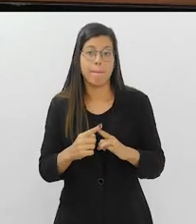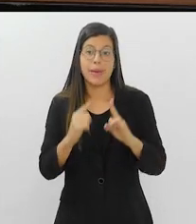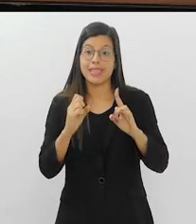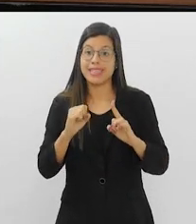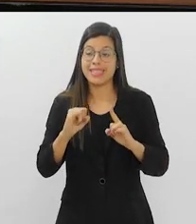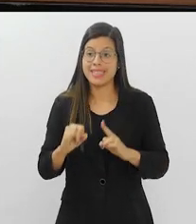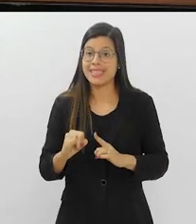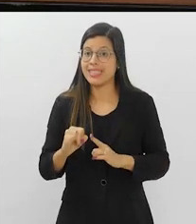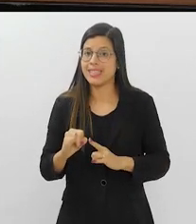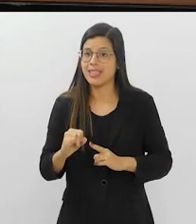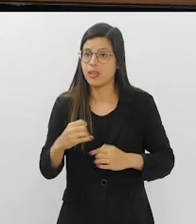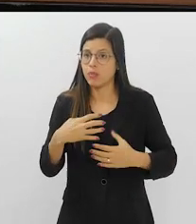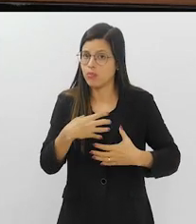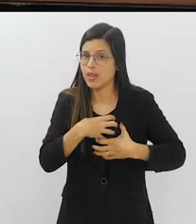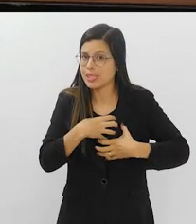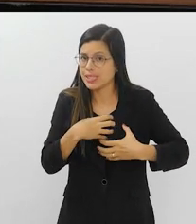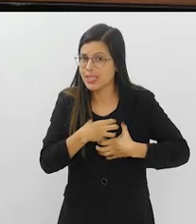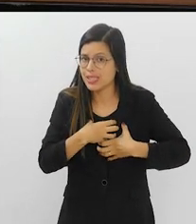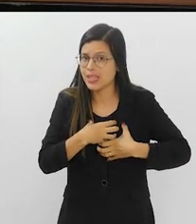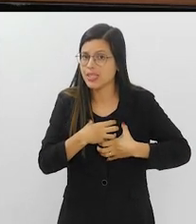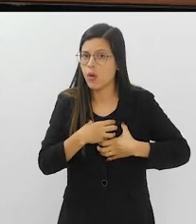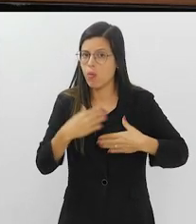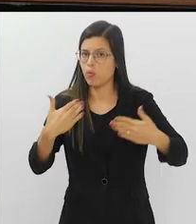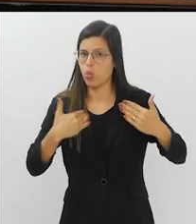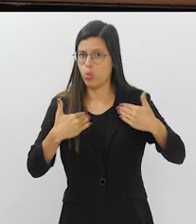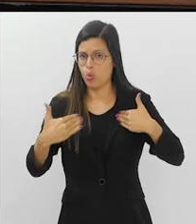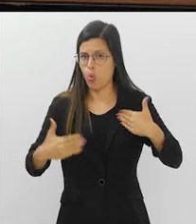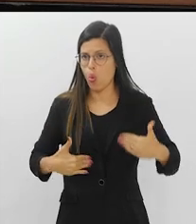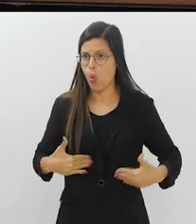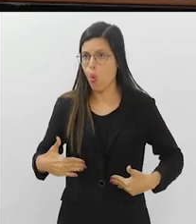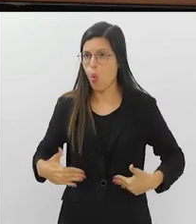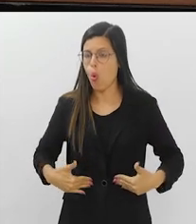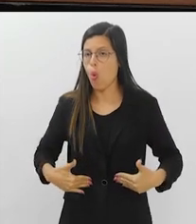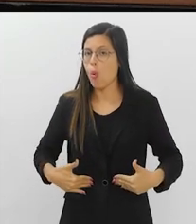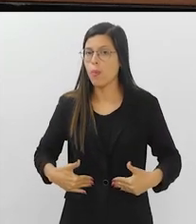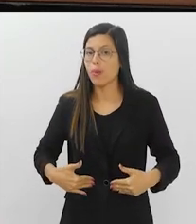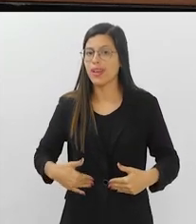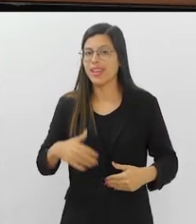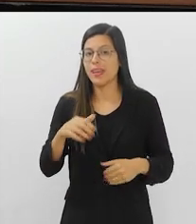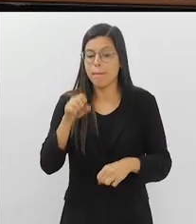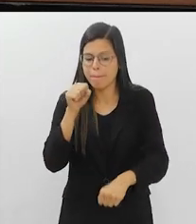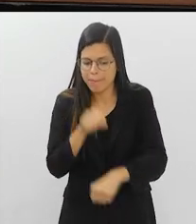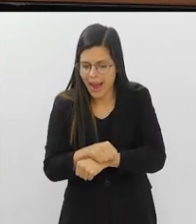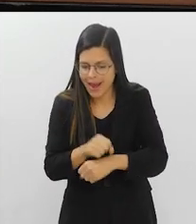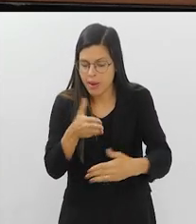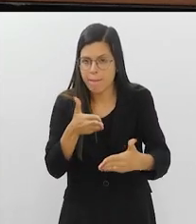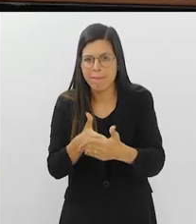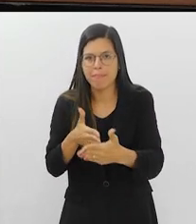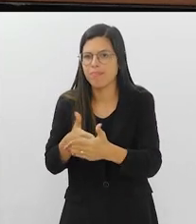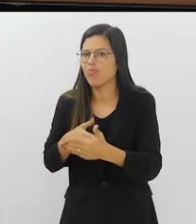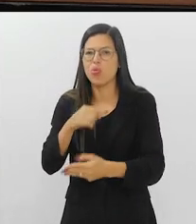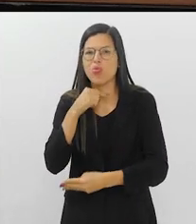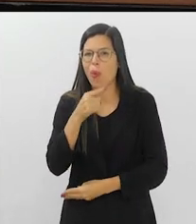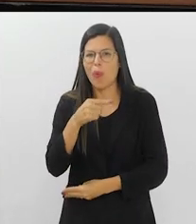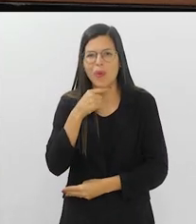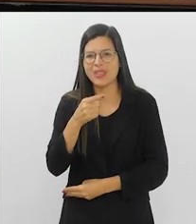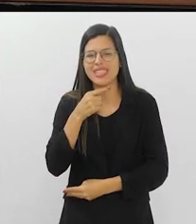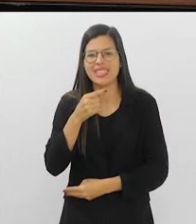criar um sintoma ou sensações físicas que são paralisantes, que te fazem não conseguir